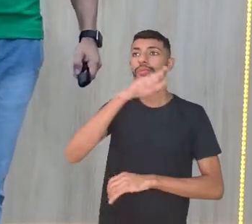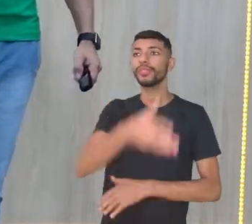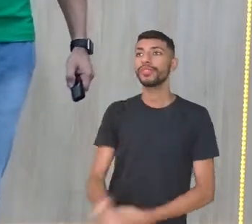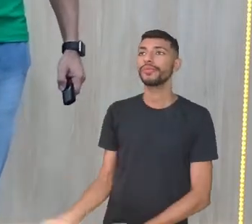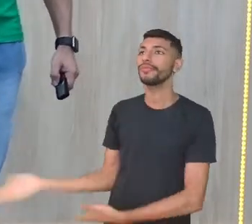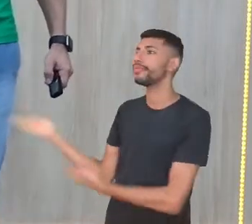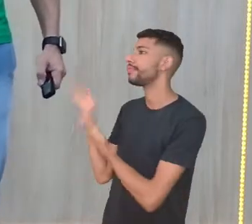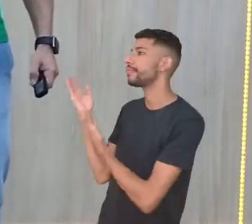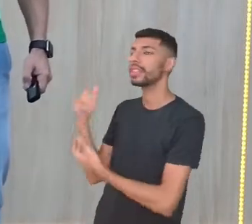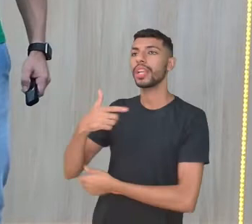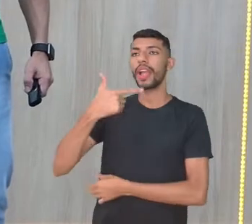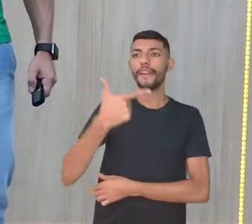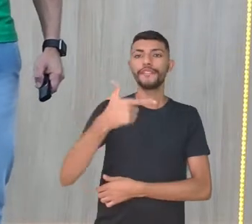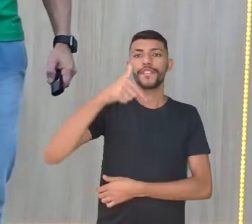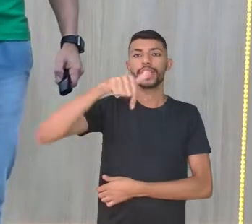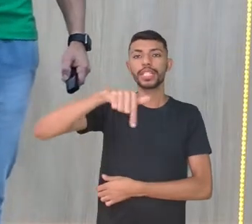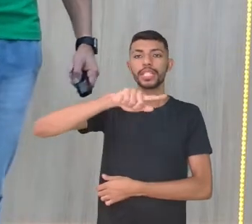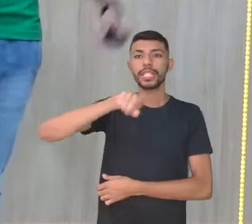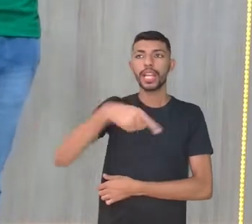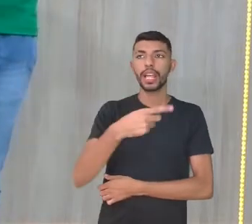resultado R$